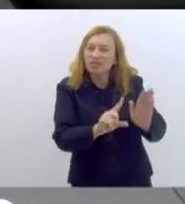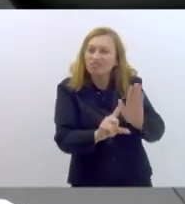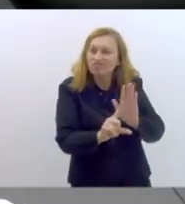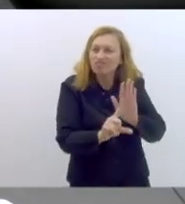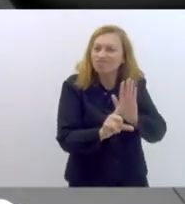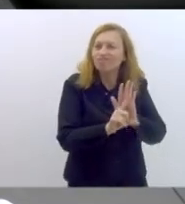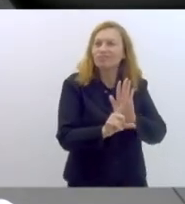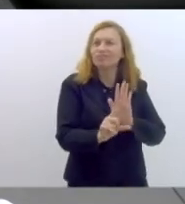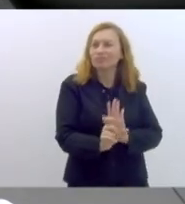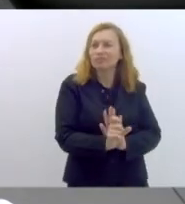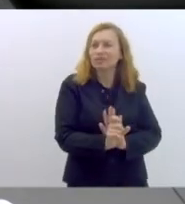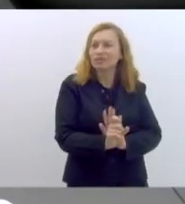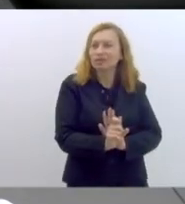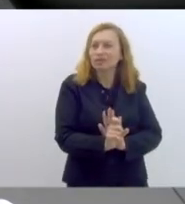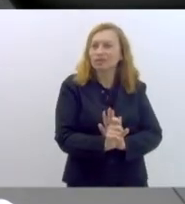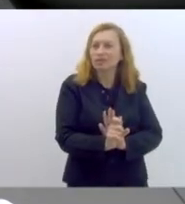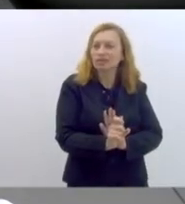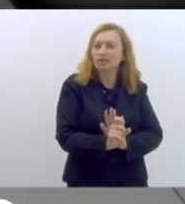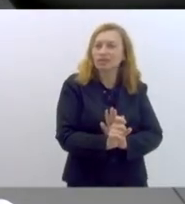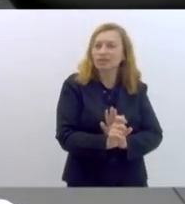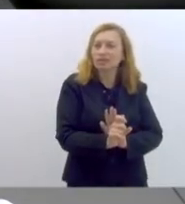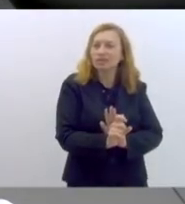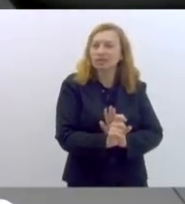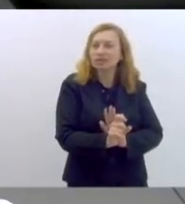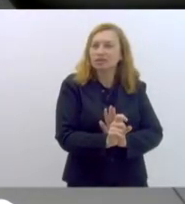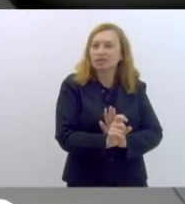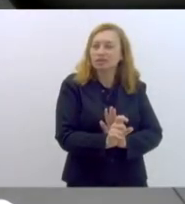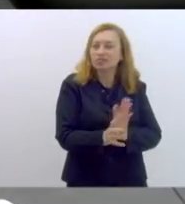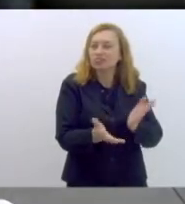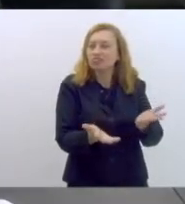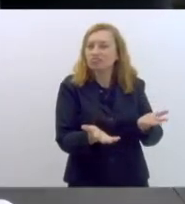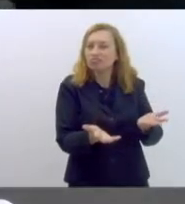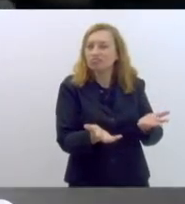legislações, de bypasses, de